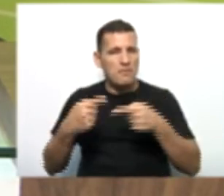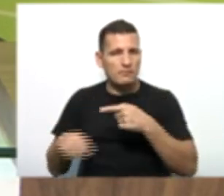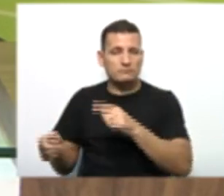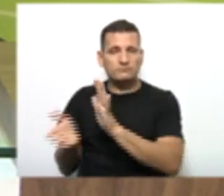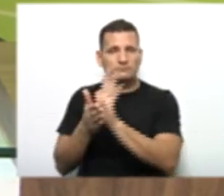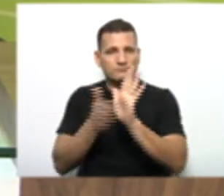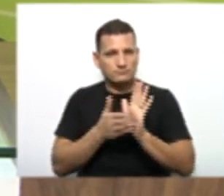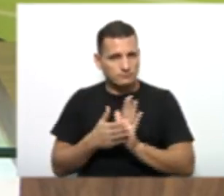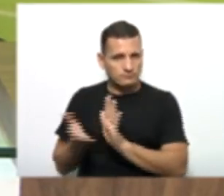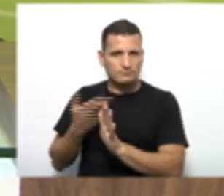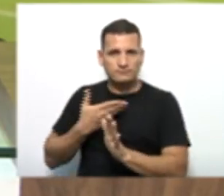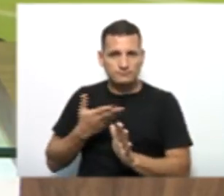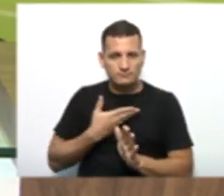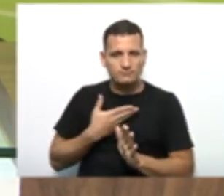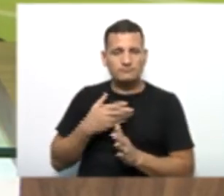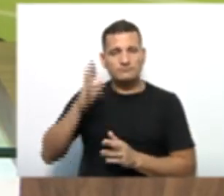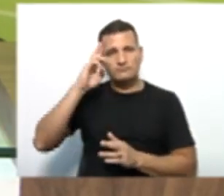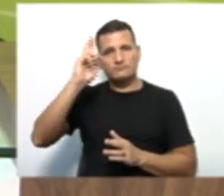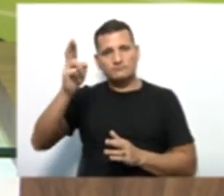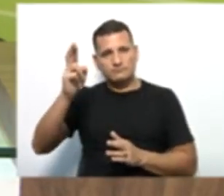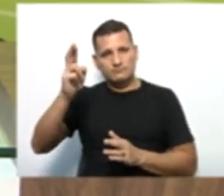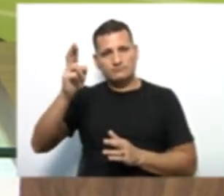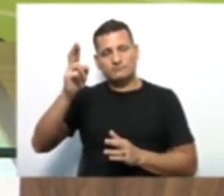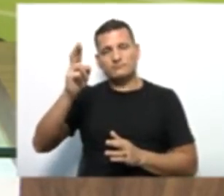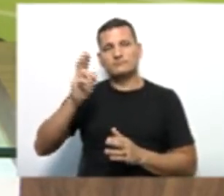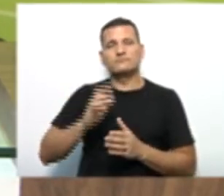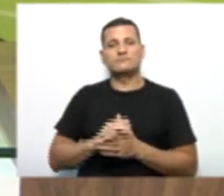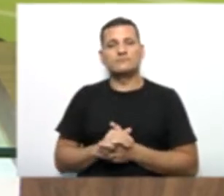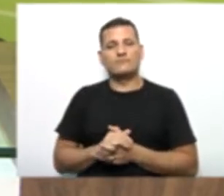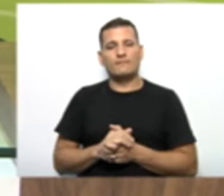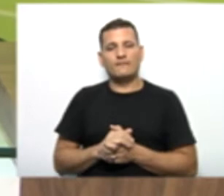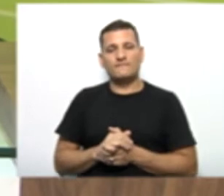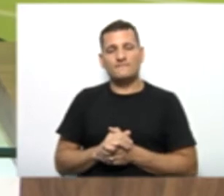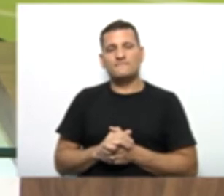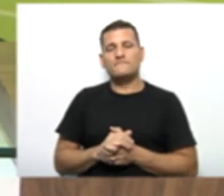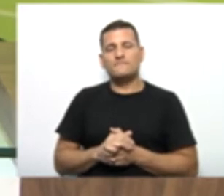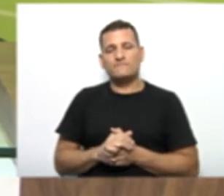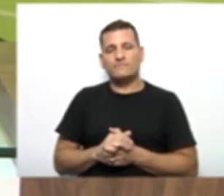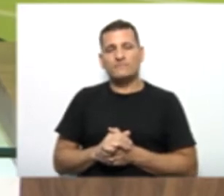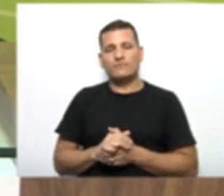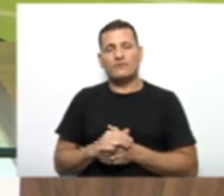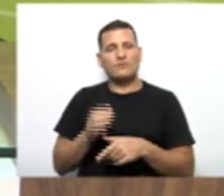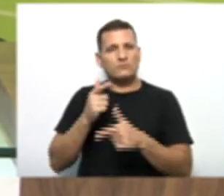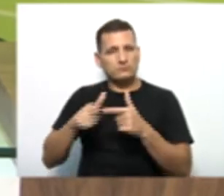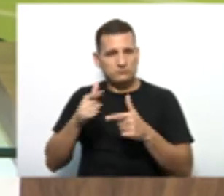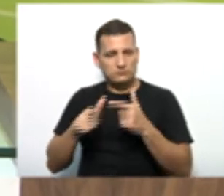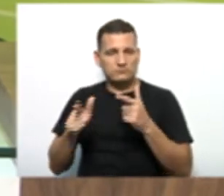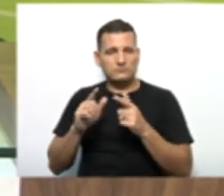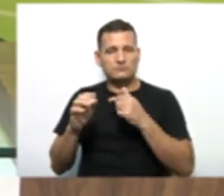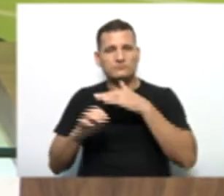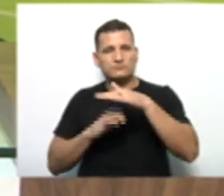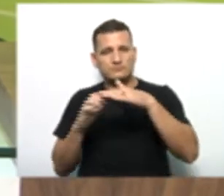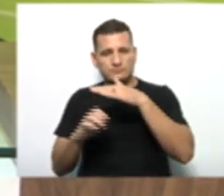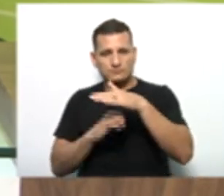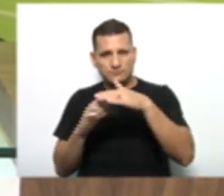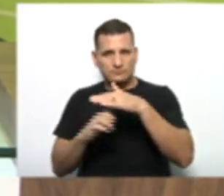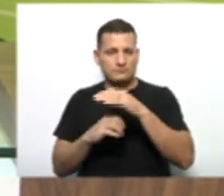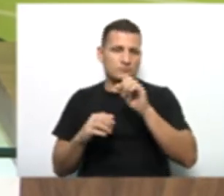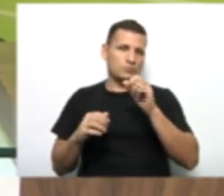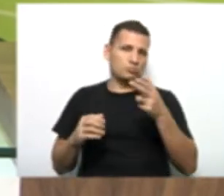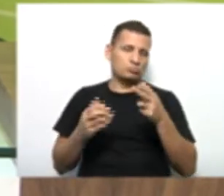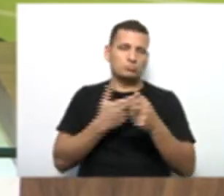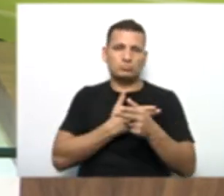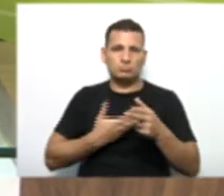nossos pares, com os nossos chefes, né? Nossos superiores hierárquicos. Então, os problemas de uma empresa, de um órgão público,